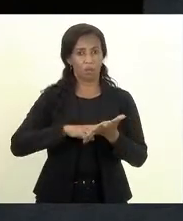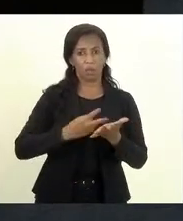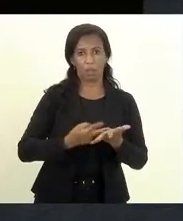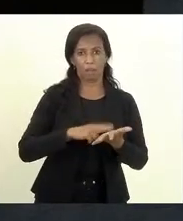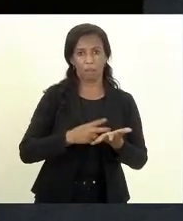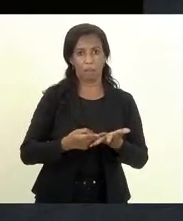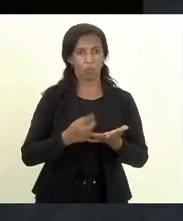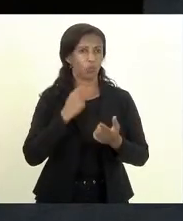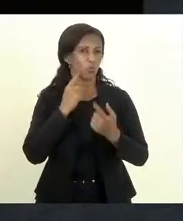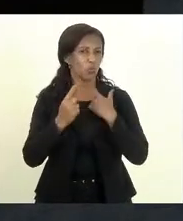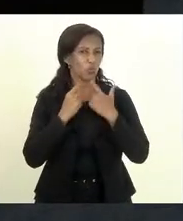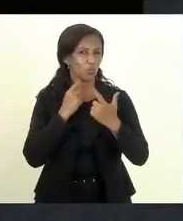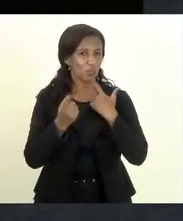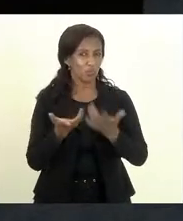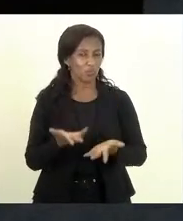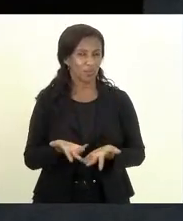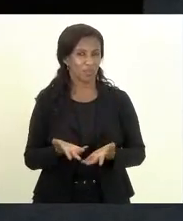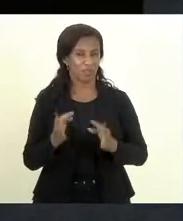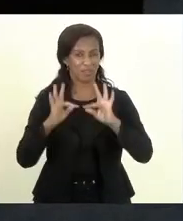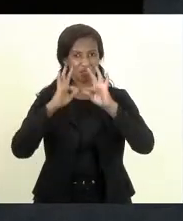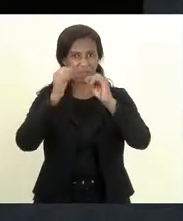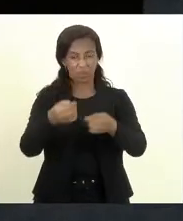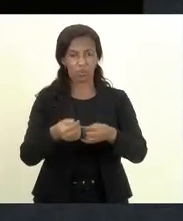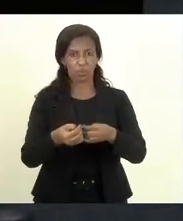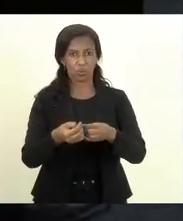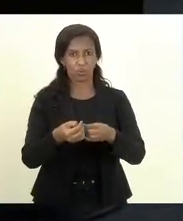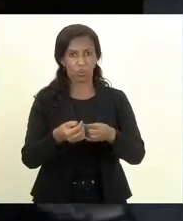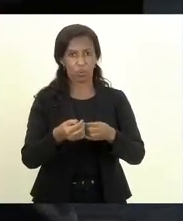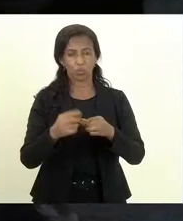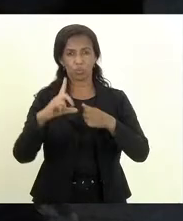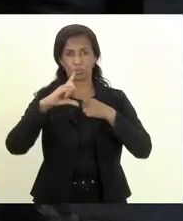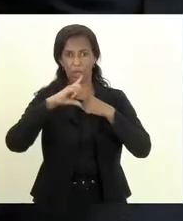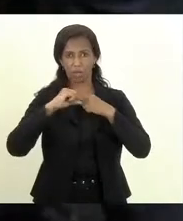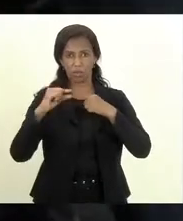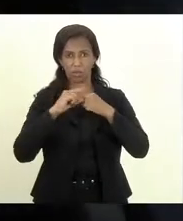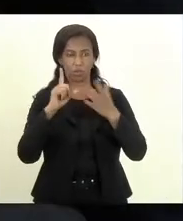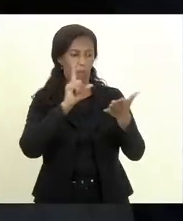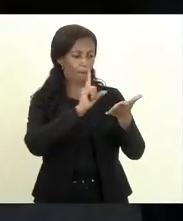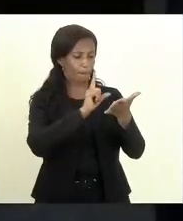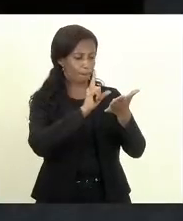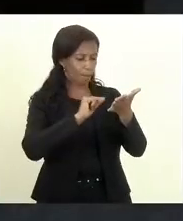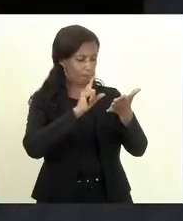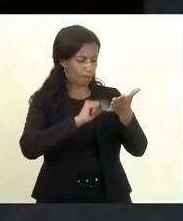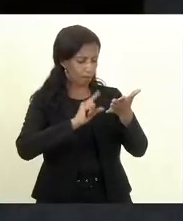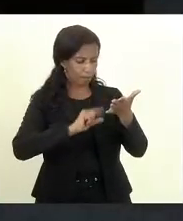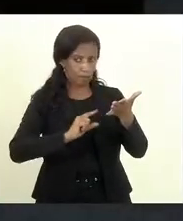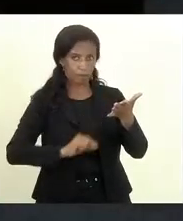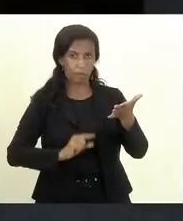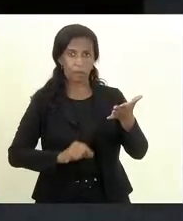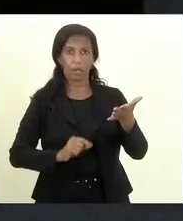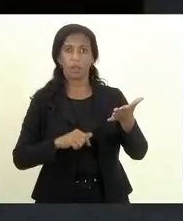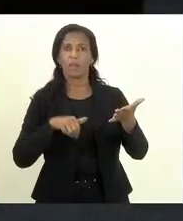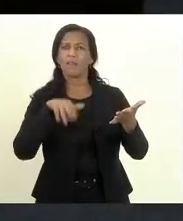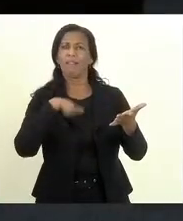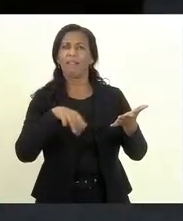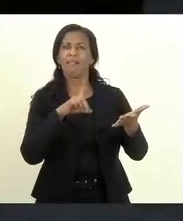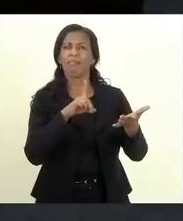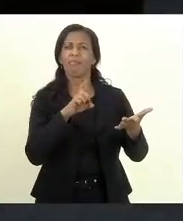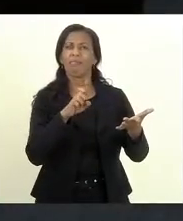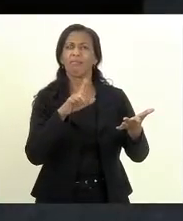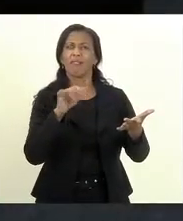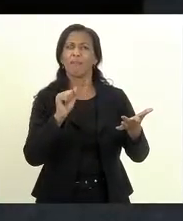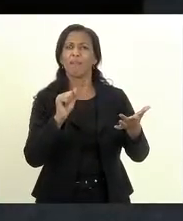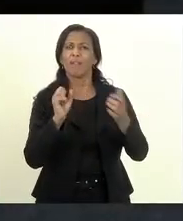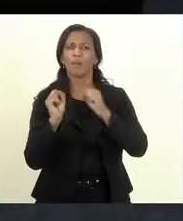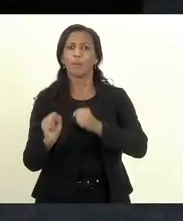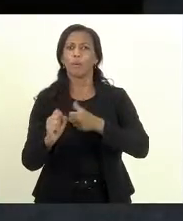interpretação dúbia, em todos os artigos foi colocado que quem delibera é o